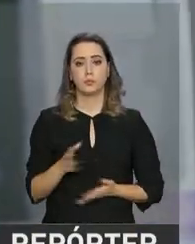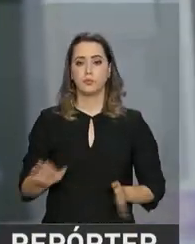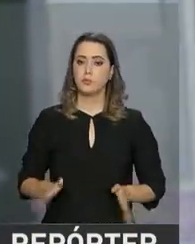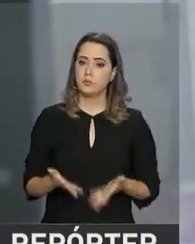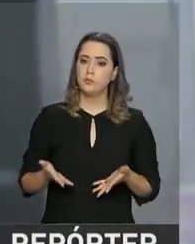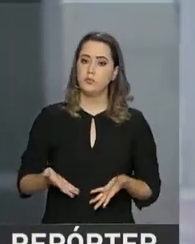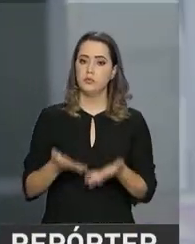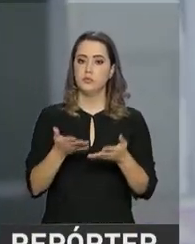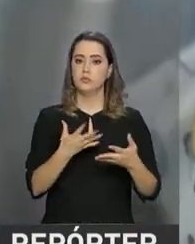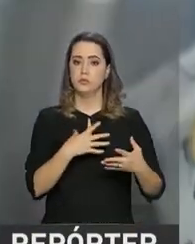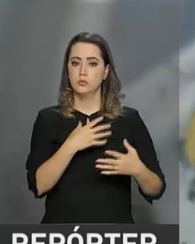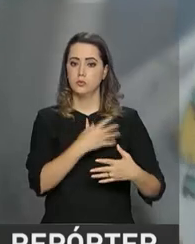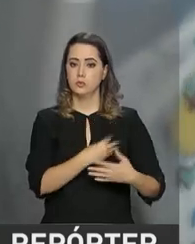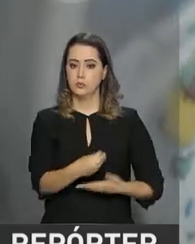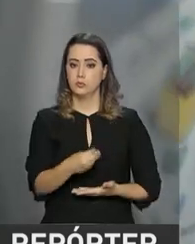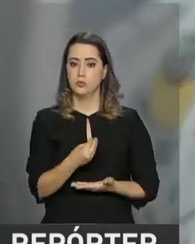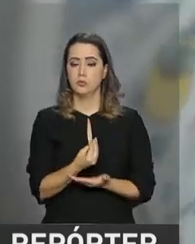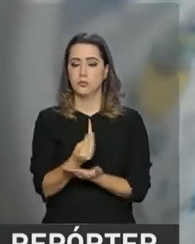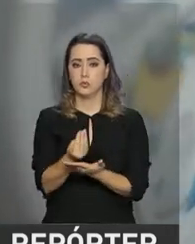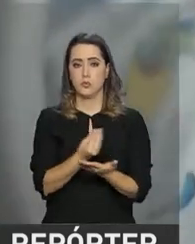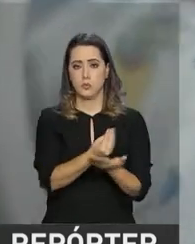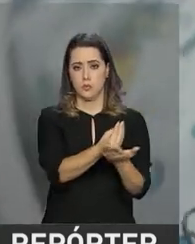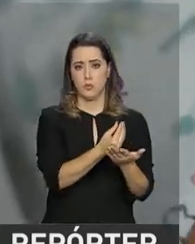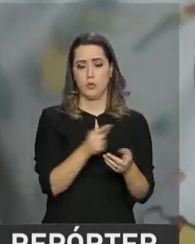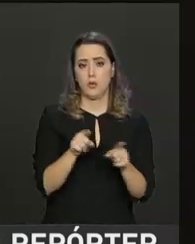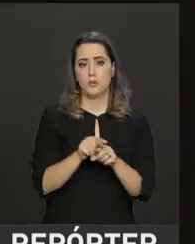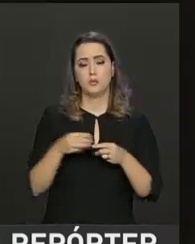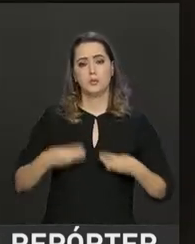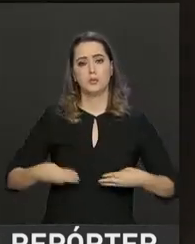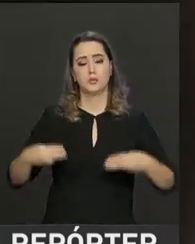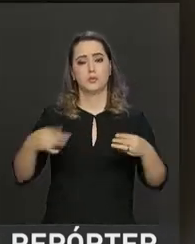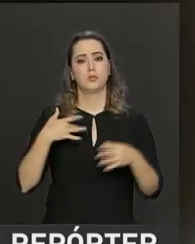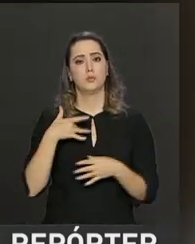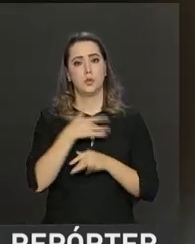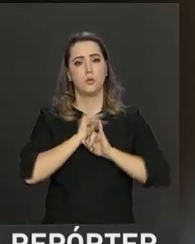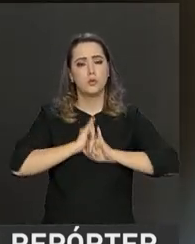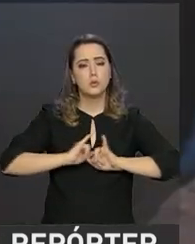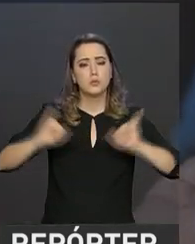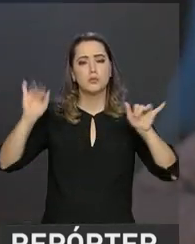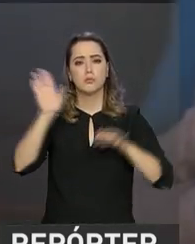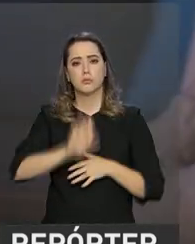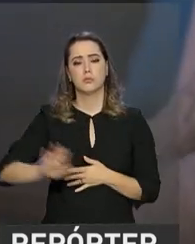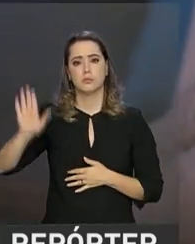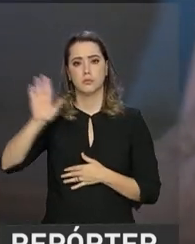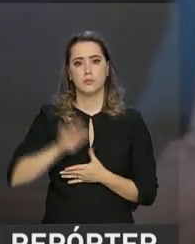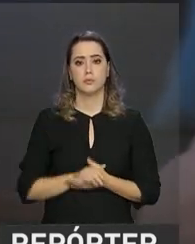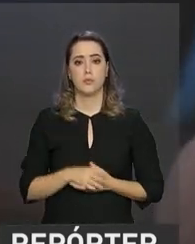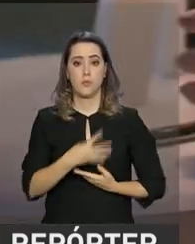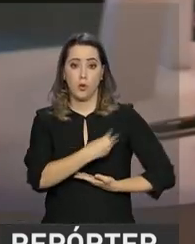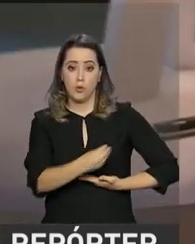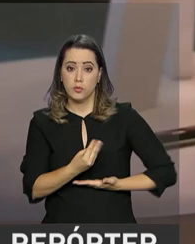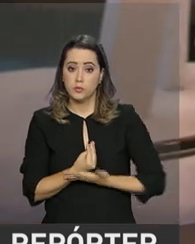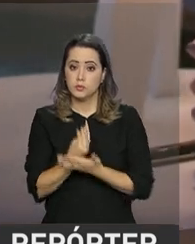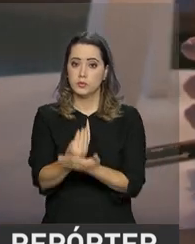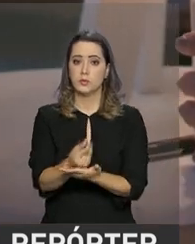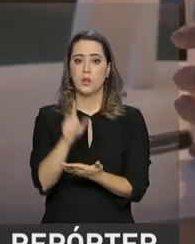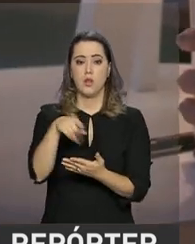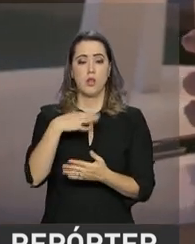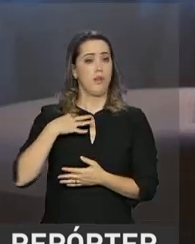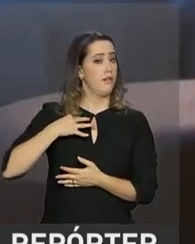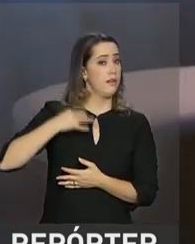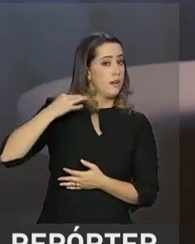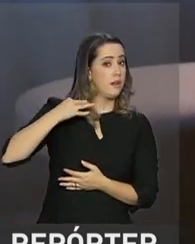a doação de leite materno, o Ministério da Saúde lançou uma campanha nacional. Doar leite materno é um ato